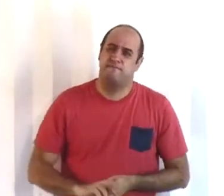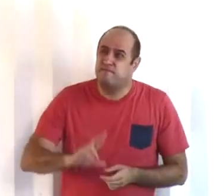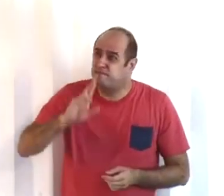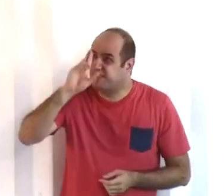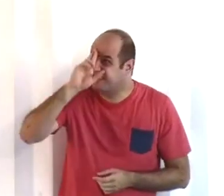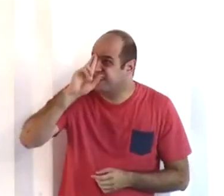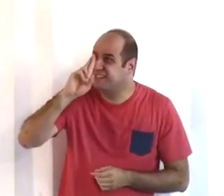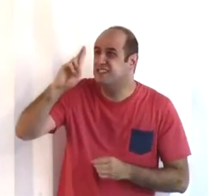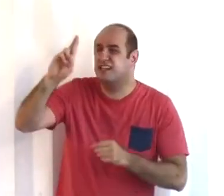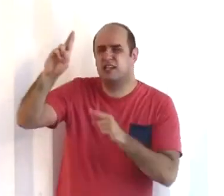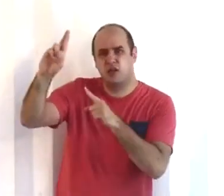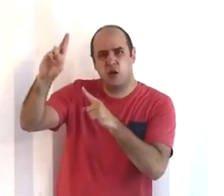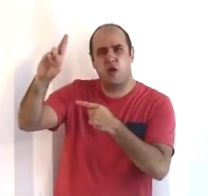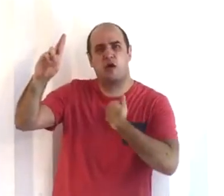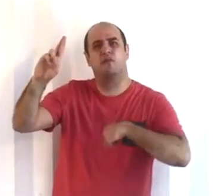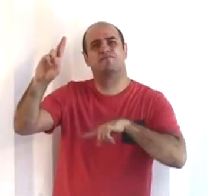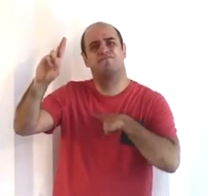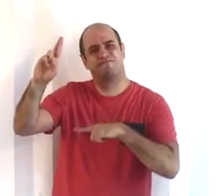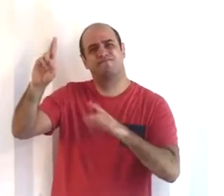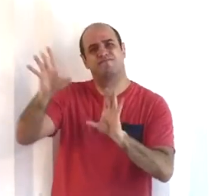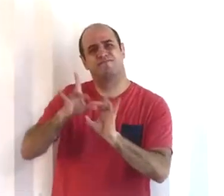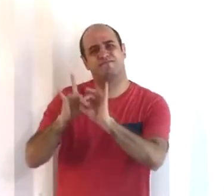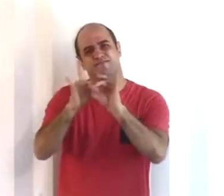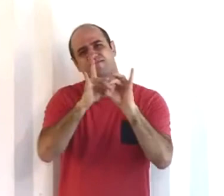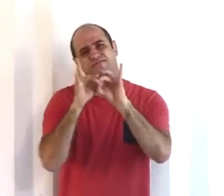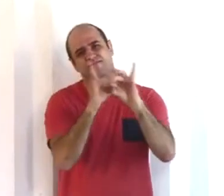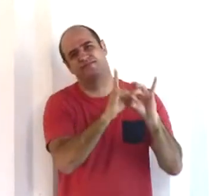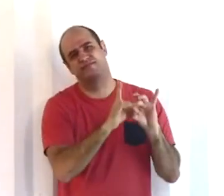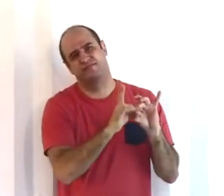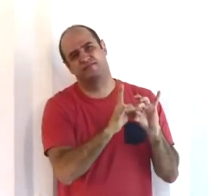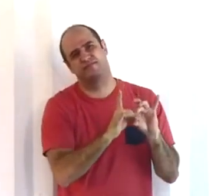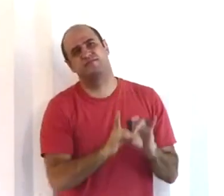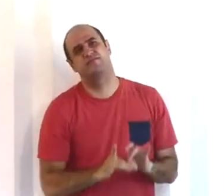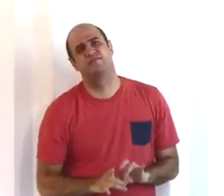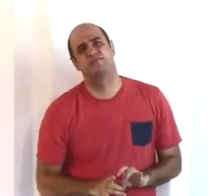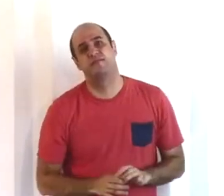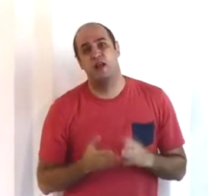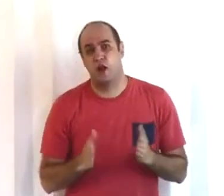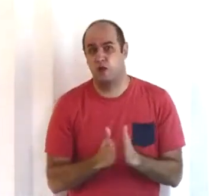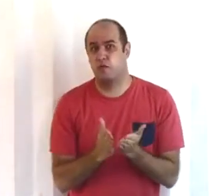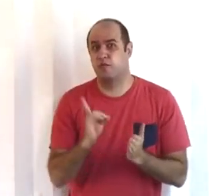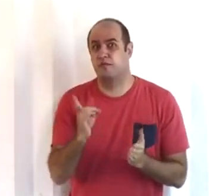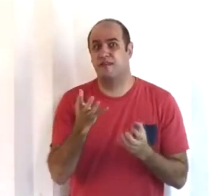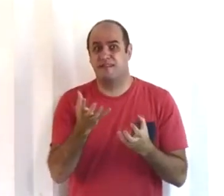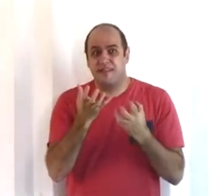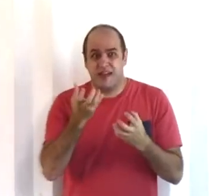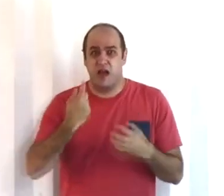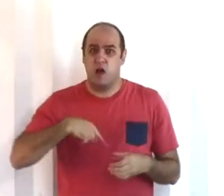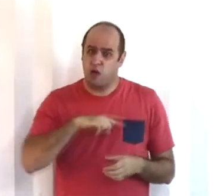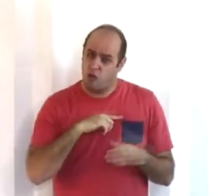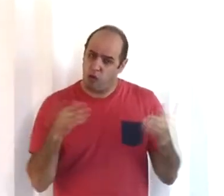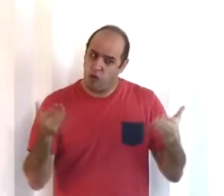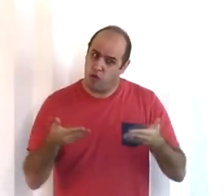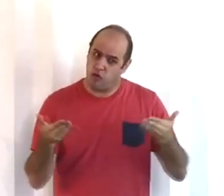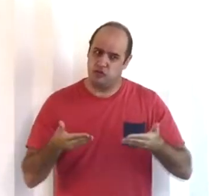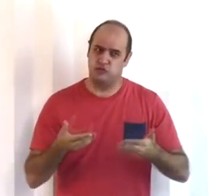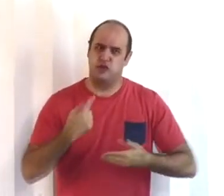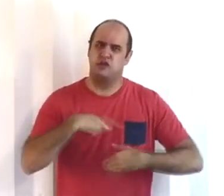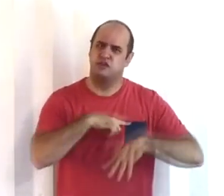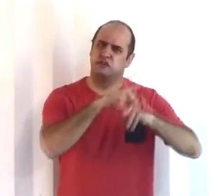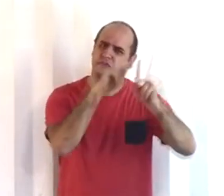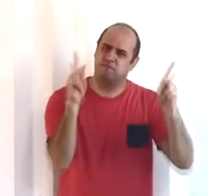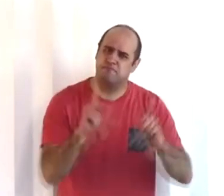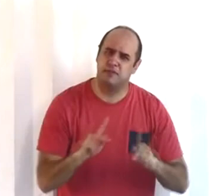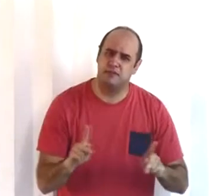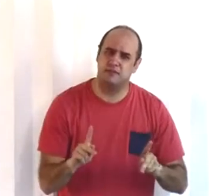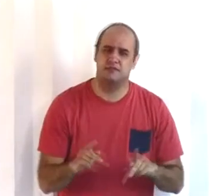estejamos unidos, porque era isso que Paulo queria a igreja de Filipos, e é isso que a palavra de Deus quer a nós hoje. E uma terceira